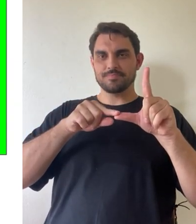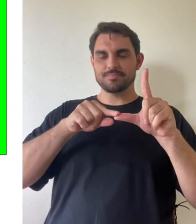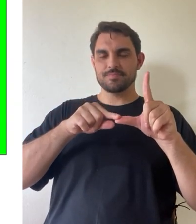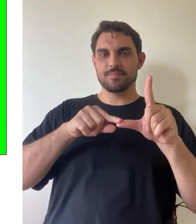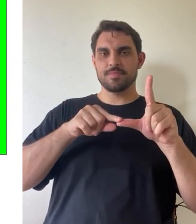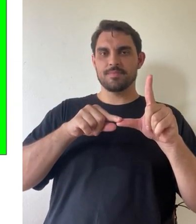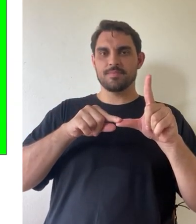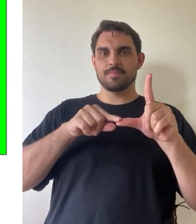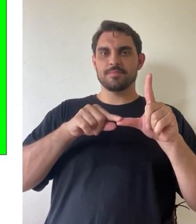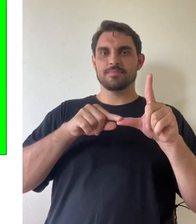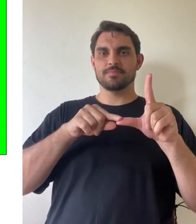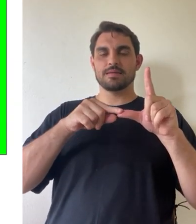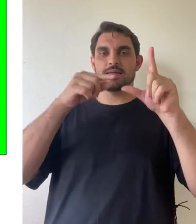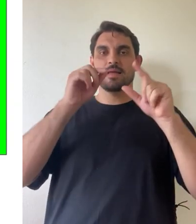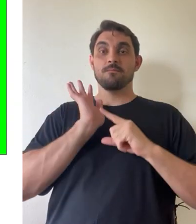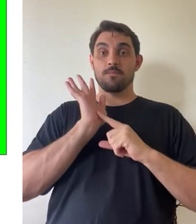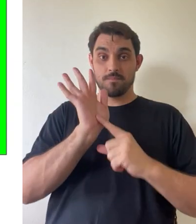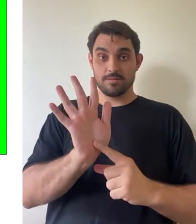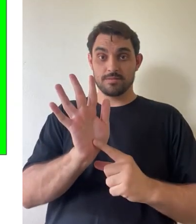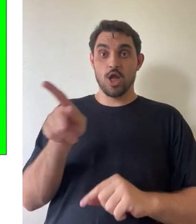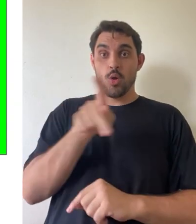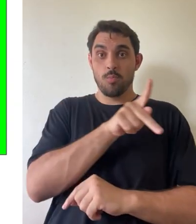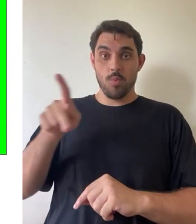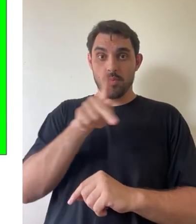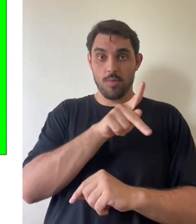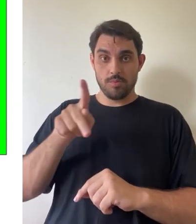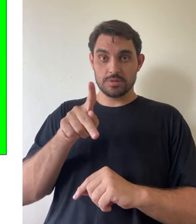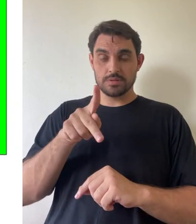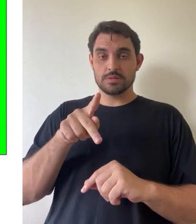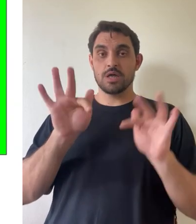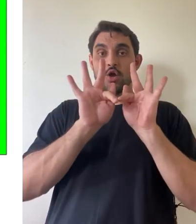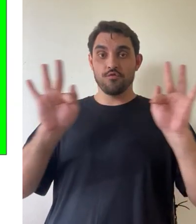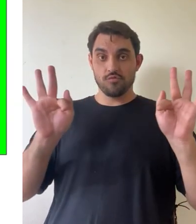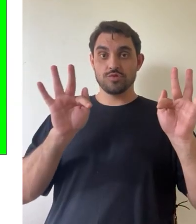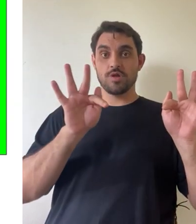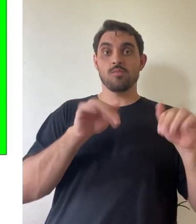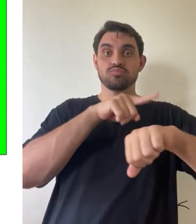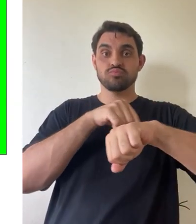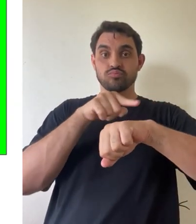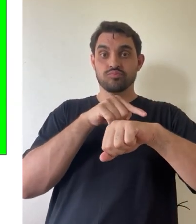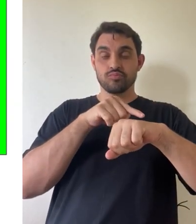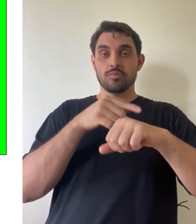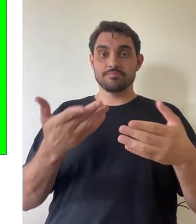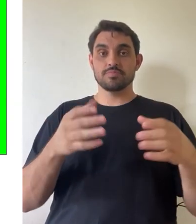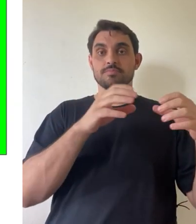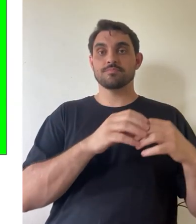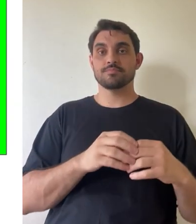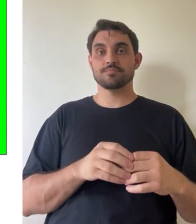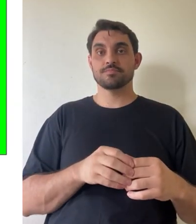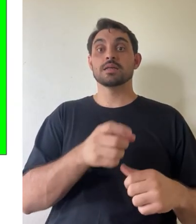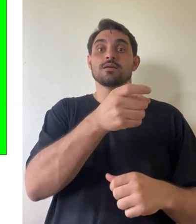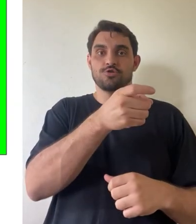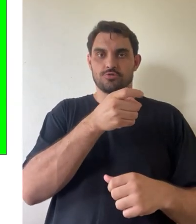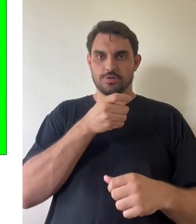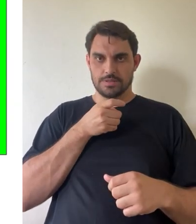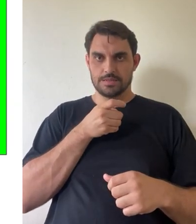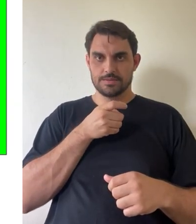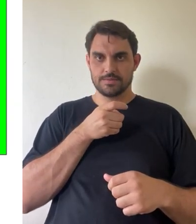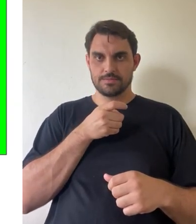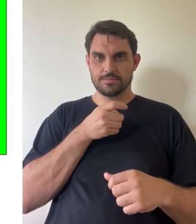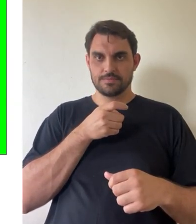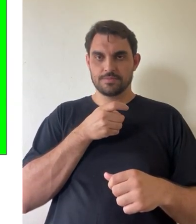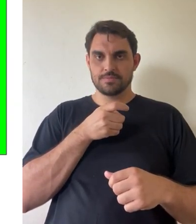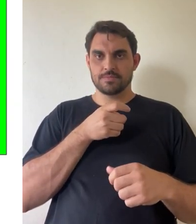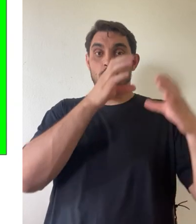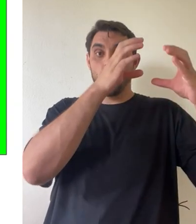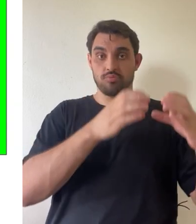o menos indica que ele está voltando. Então, para nós construirmos este gráfico gerado aqui na simulação,